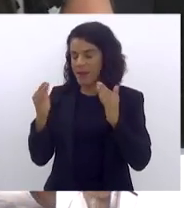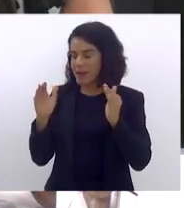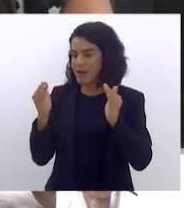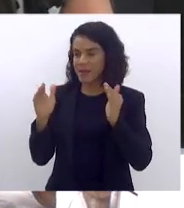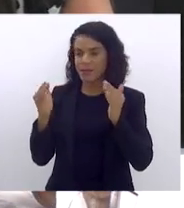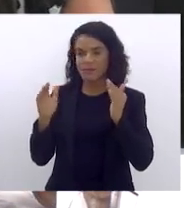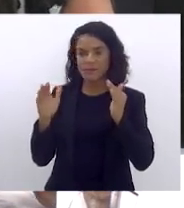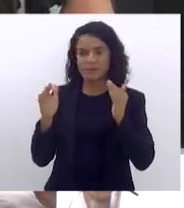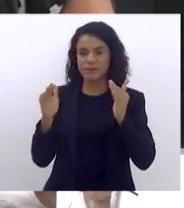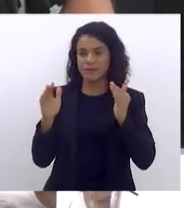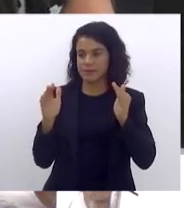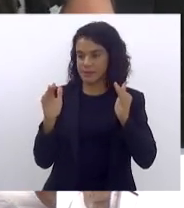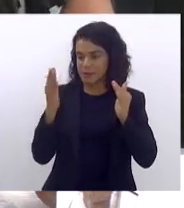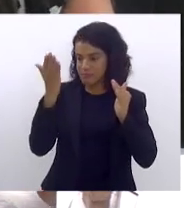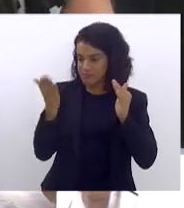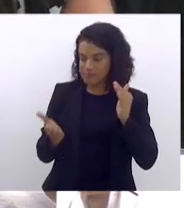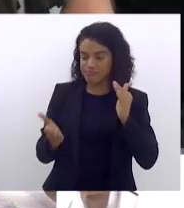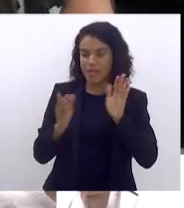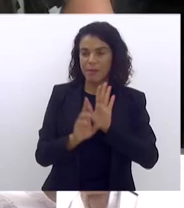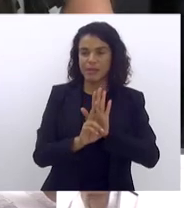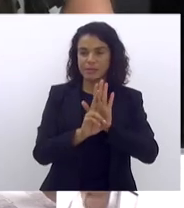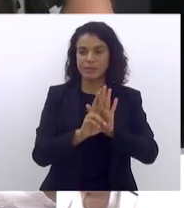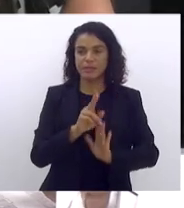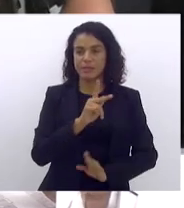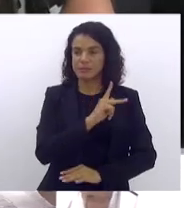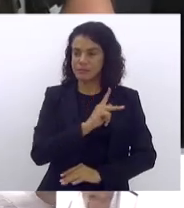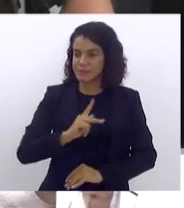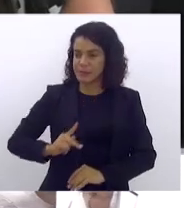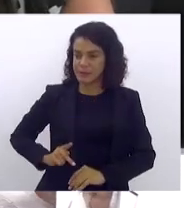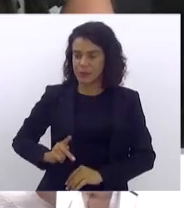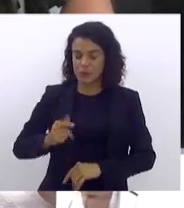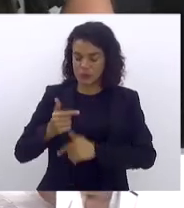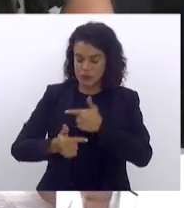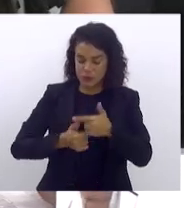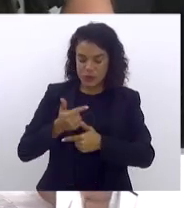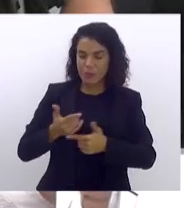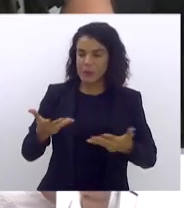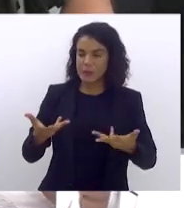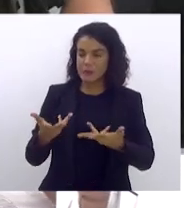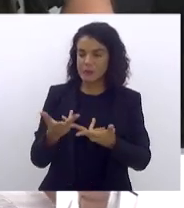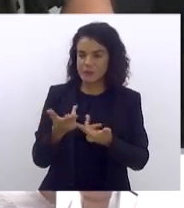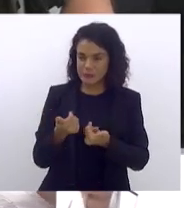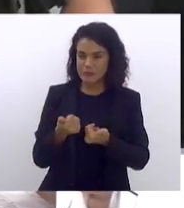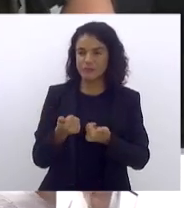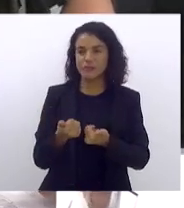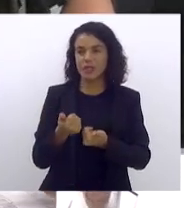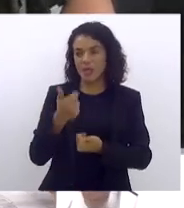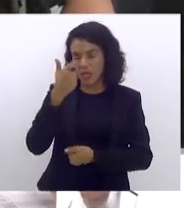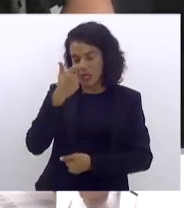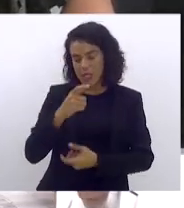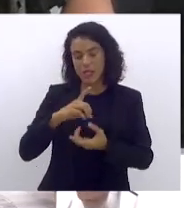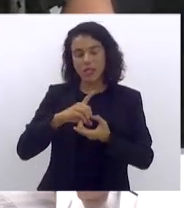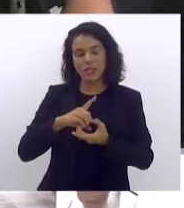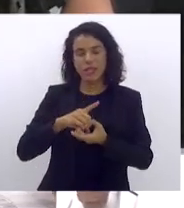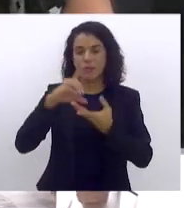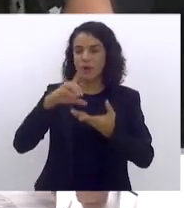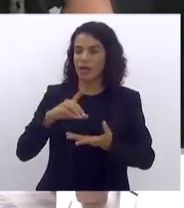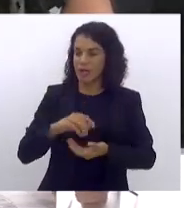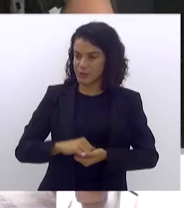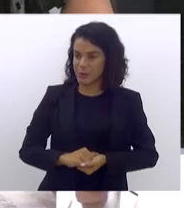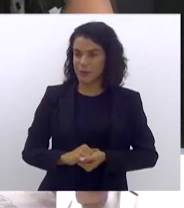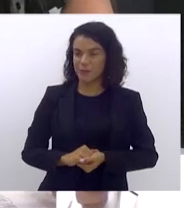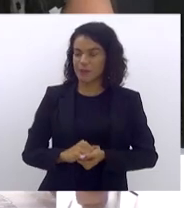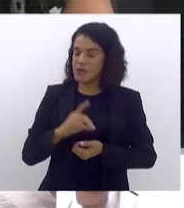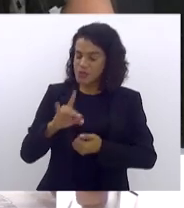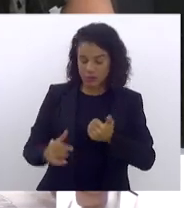como presidente dessa comissão, dizendo que seu trabalho tem sido excelente nesse sentido e absolutamente democrático. Então, é só para